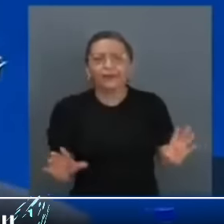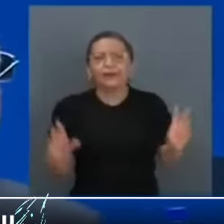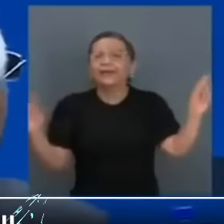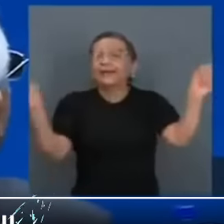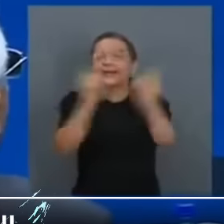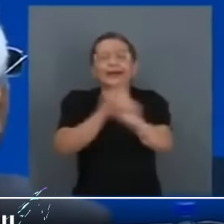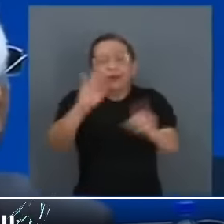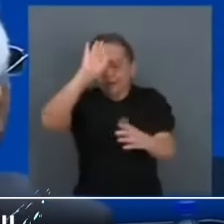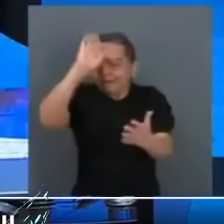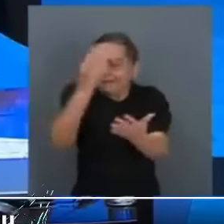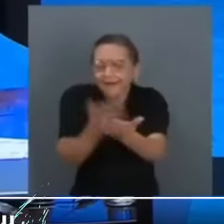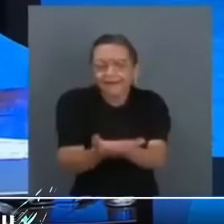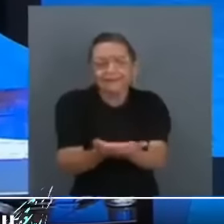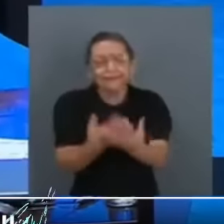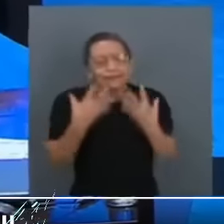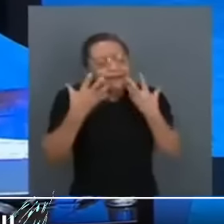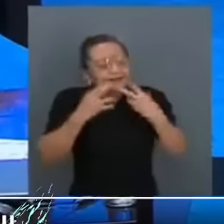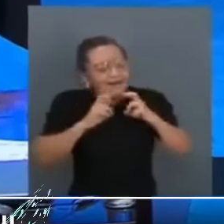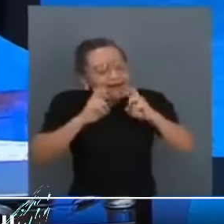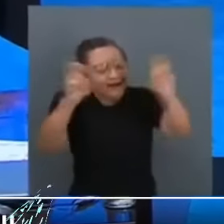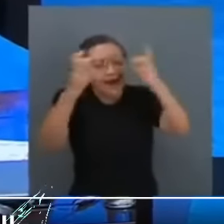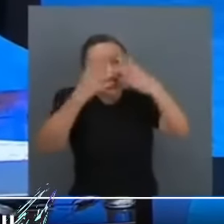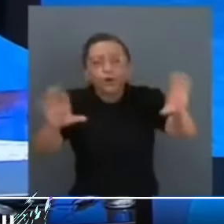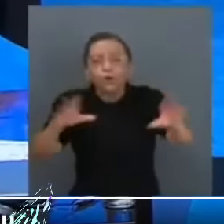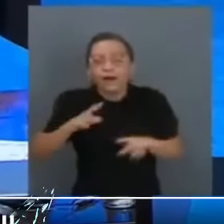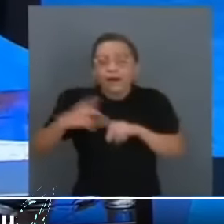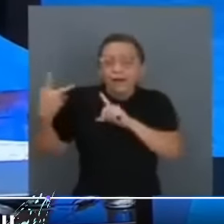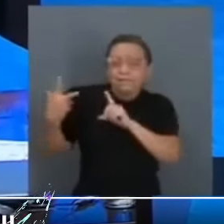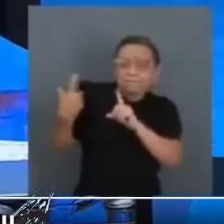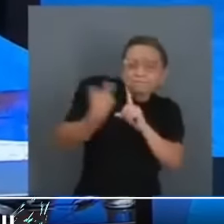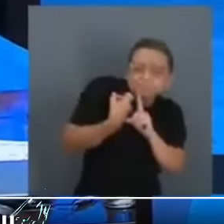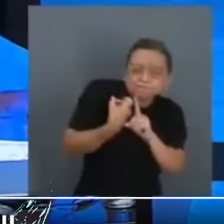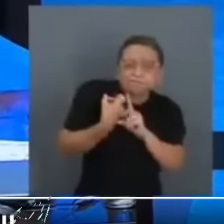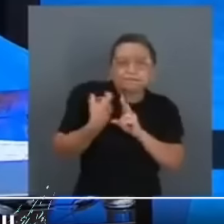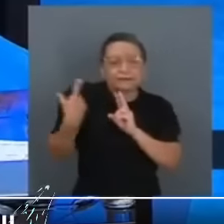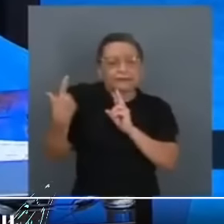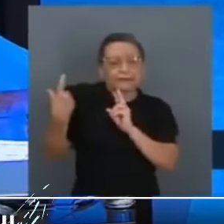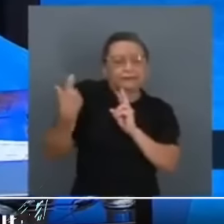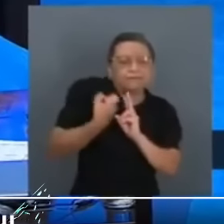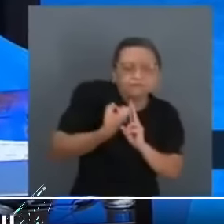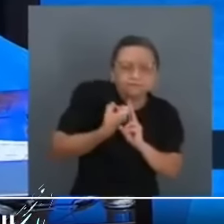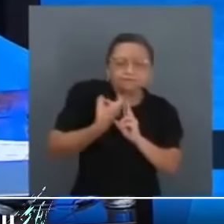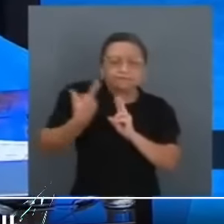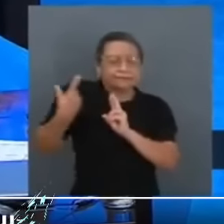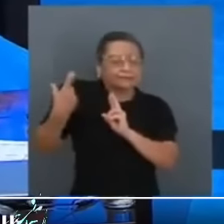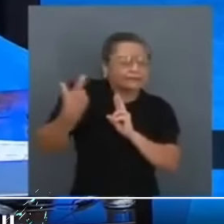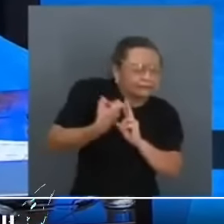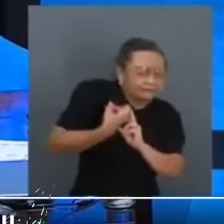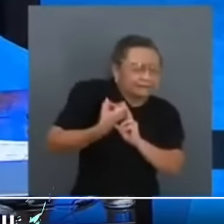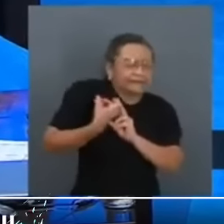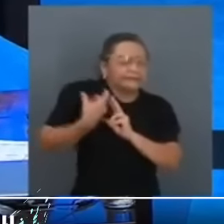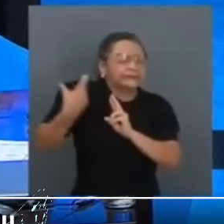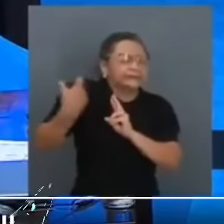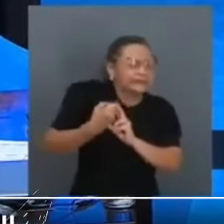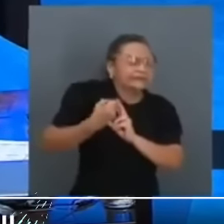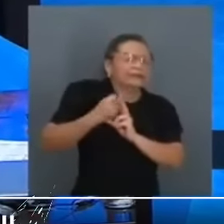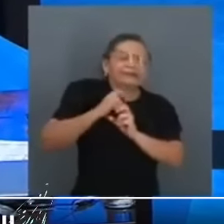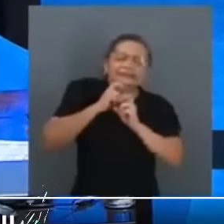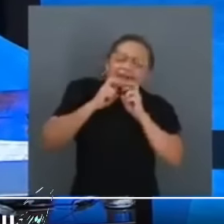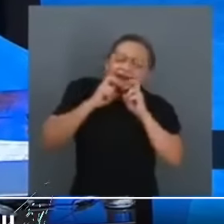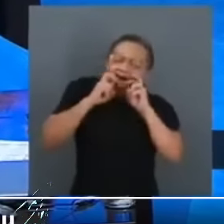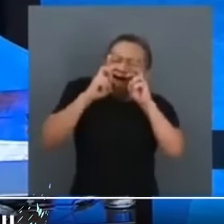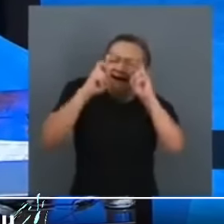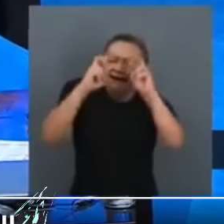o que já temos a gente deveria est lutando para avançar mas a situação tá tão feia que a gente tá tendo que assistir esse tipo de coisa